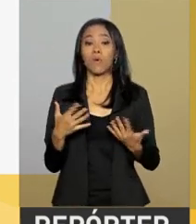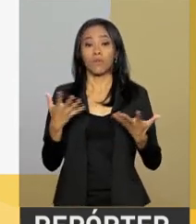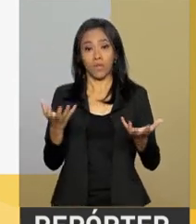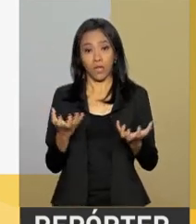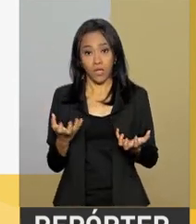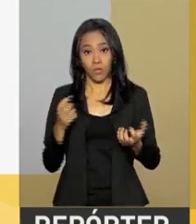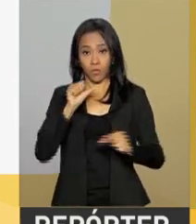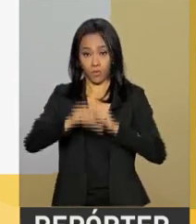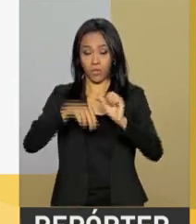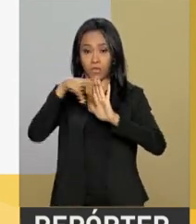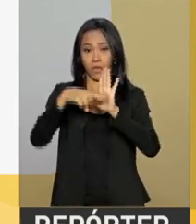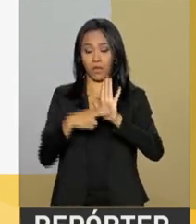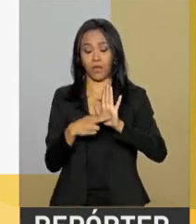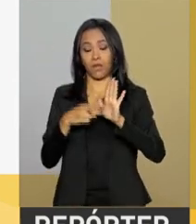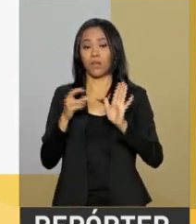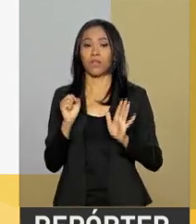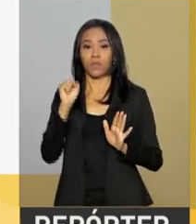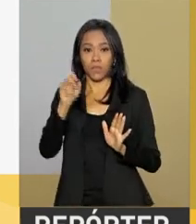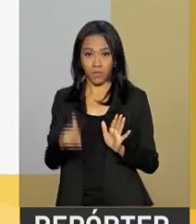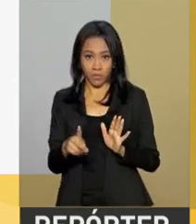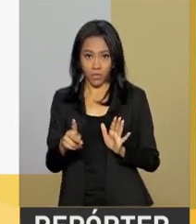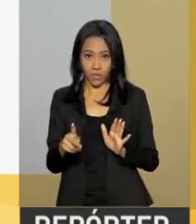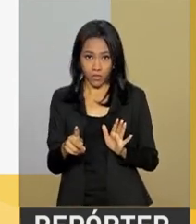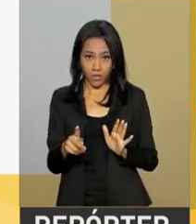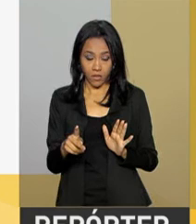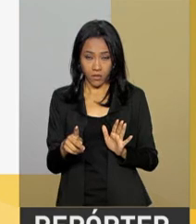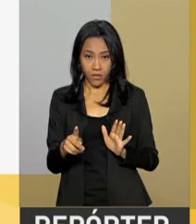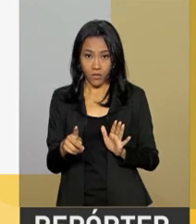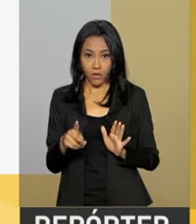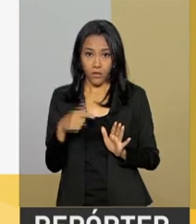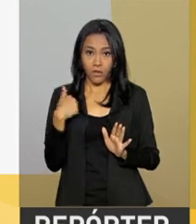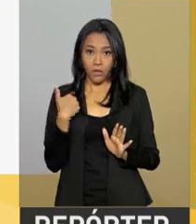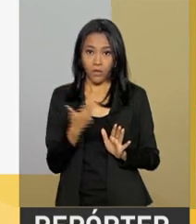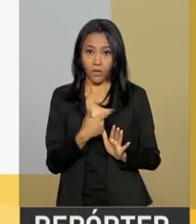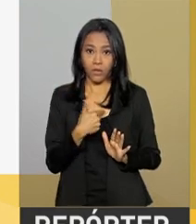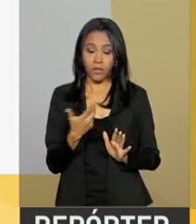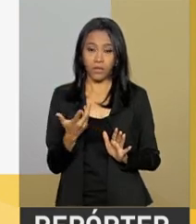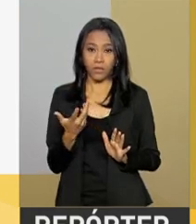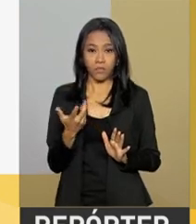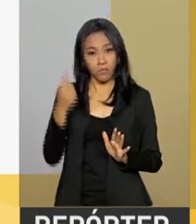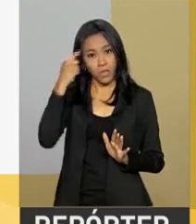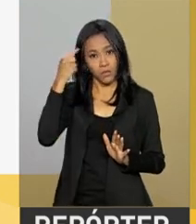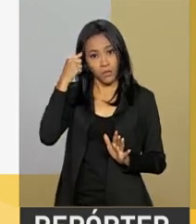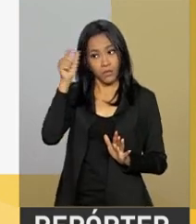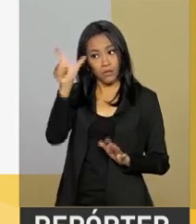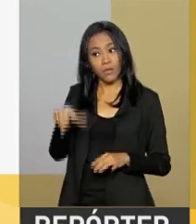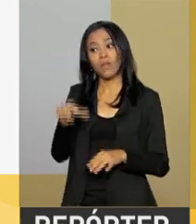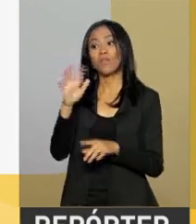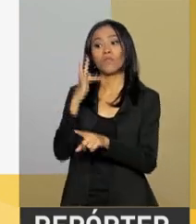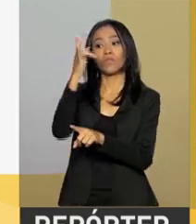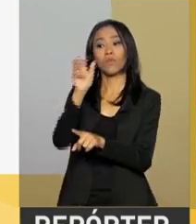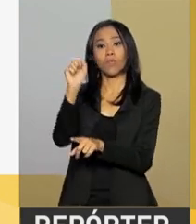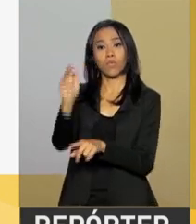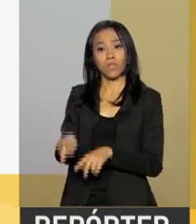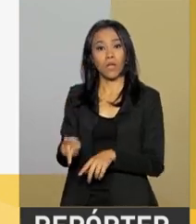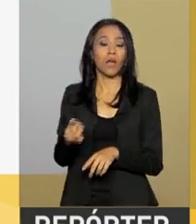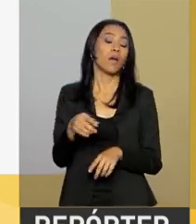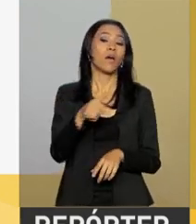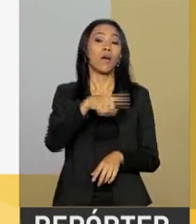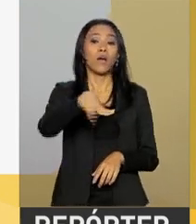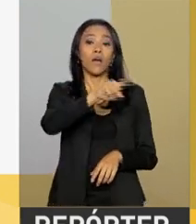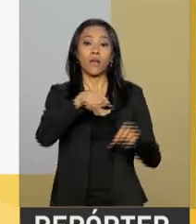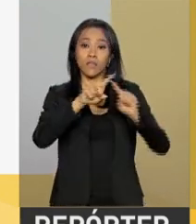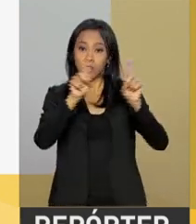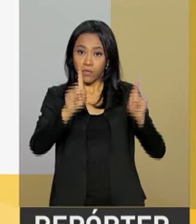da previdência para esse texto que estou dizendo nós estamos pensando aposentado naquele que vai se aposentar no servidor público para não